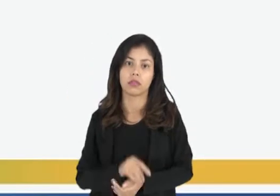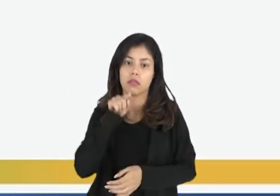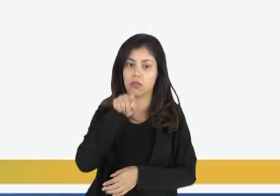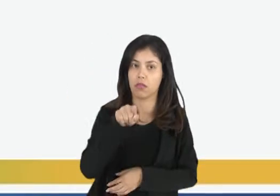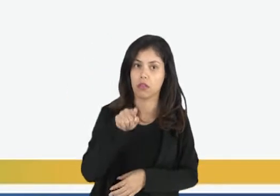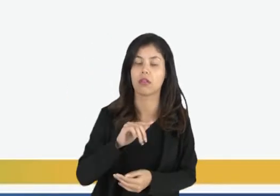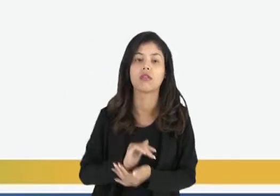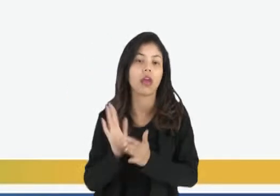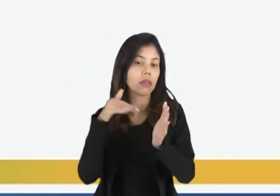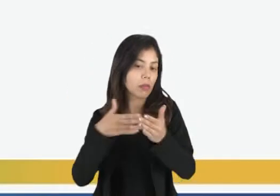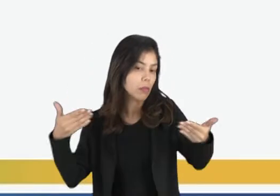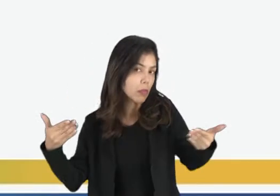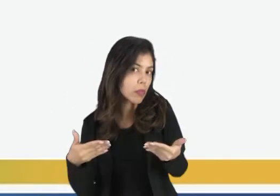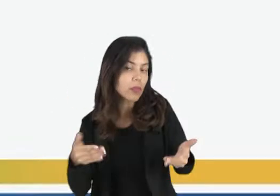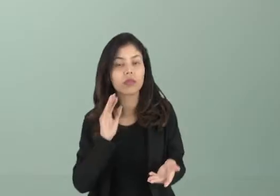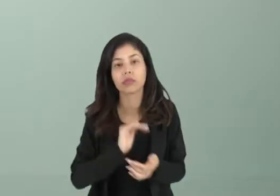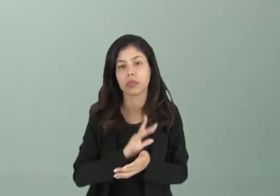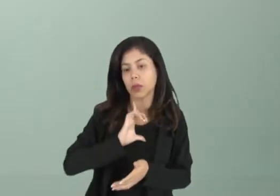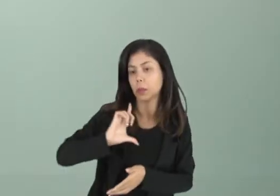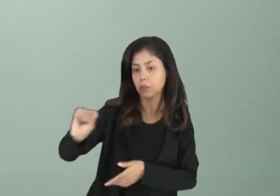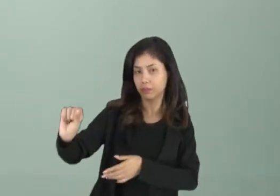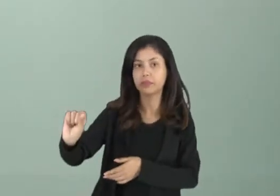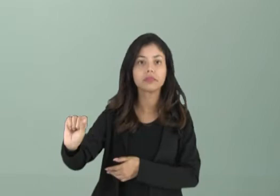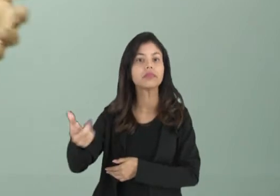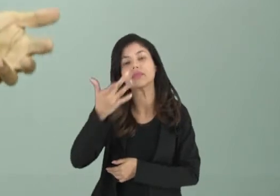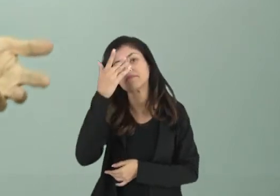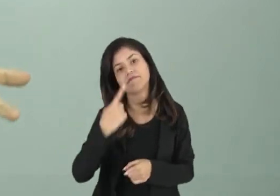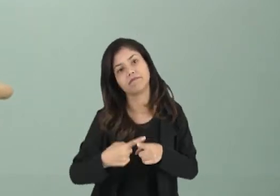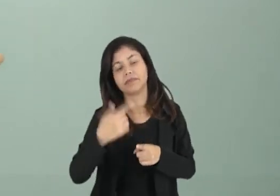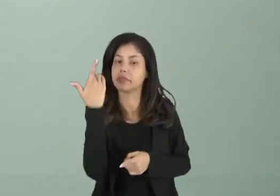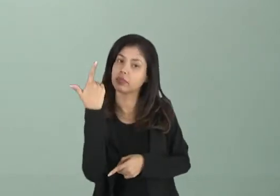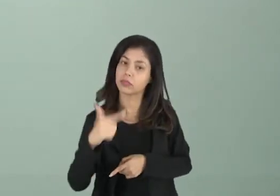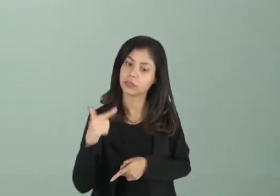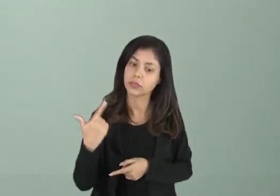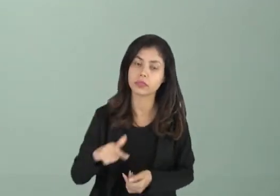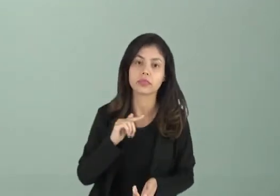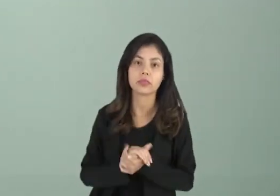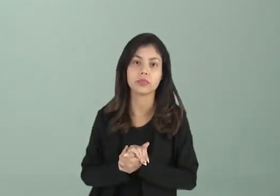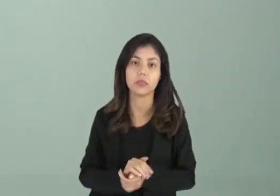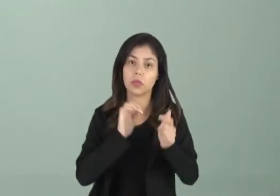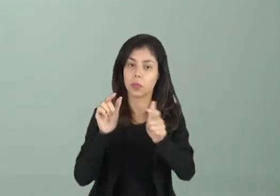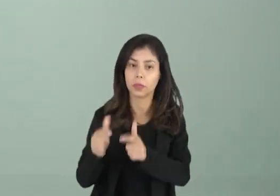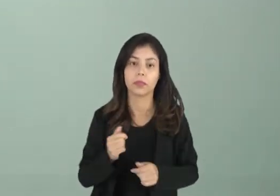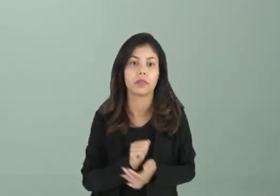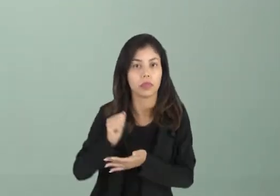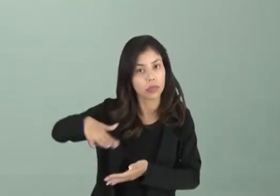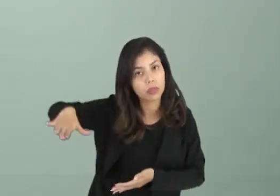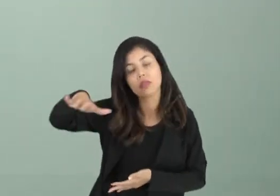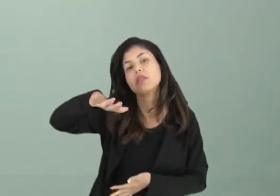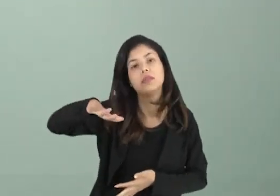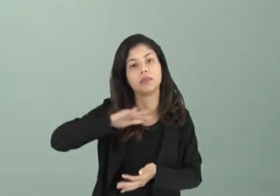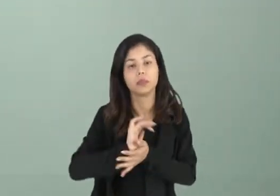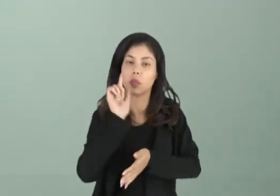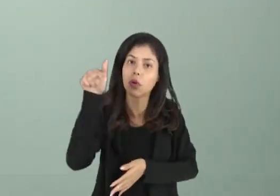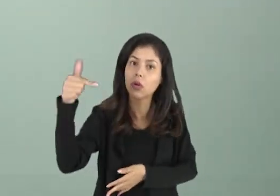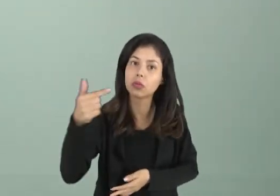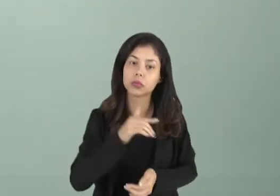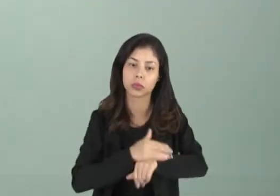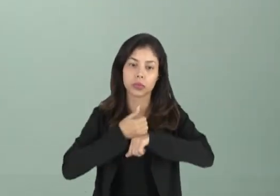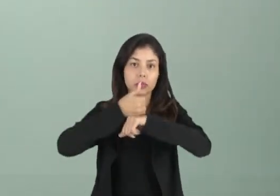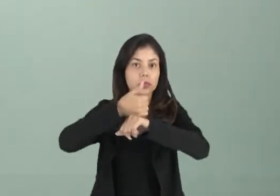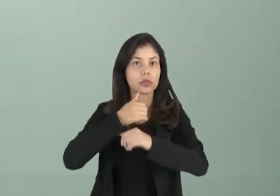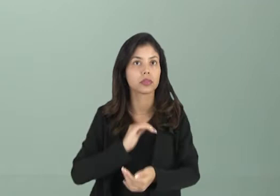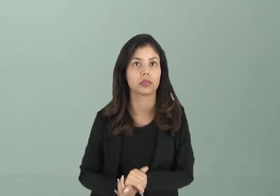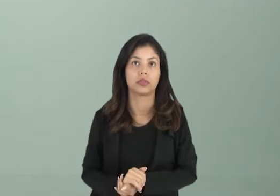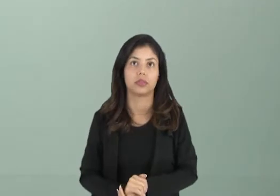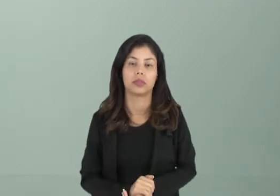desses que até então saíram porque não tinha mais espaço no campo e agora voltam com uma outra qualificação